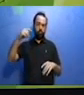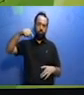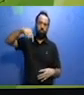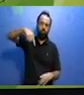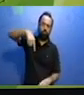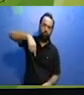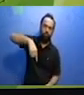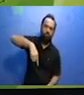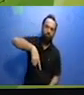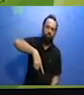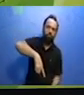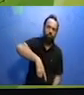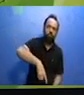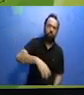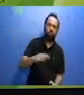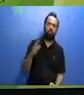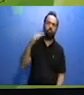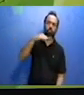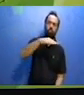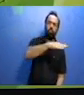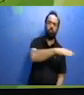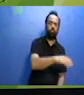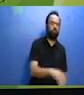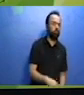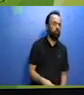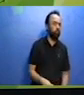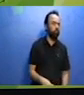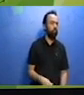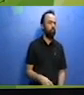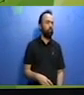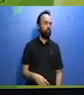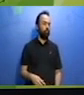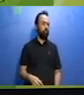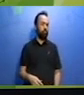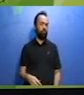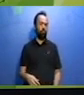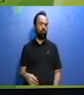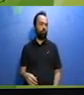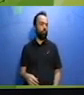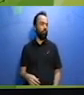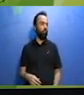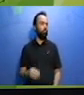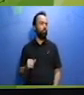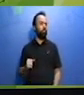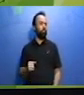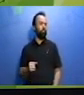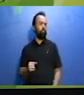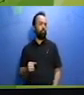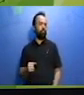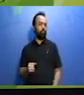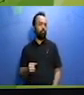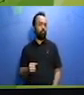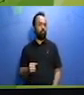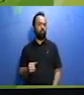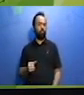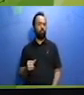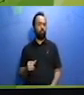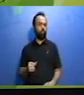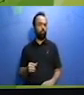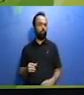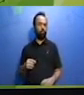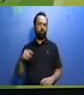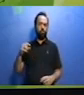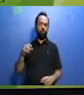abaixo do nível do mar. Inclusive tem uma camada muito extensa que corresponde